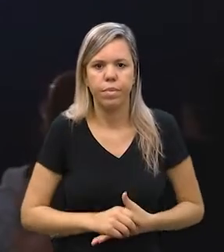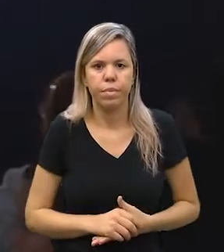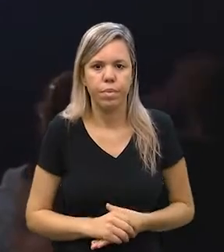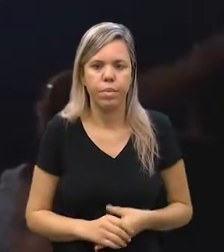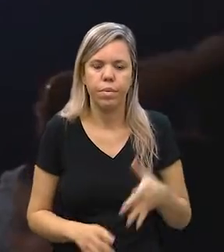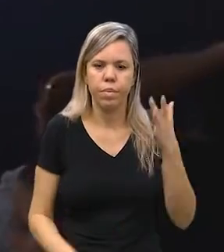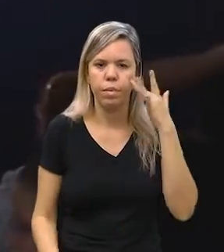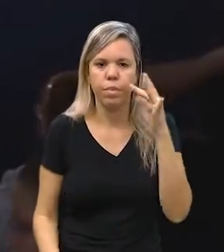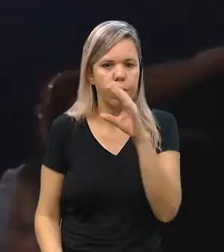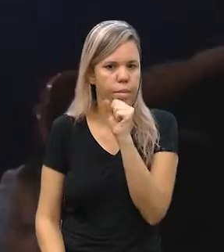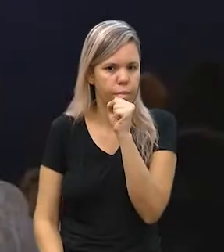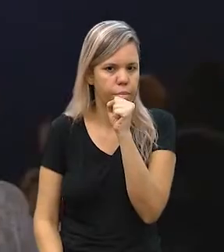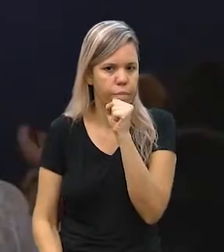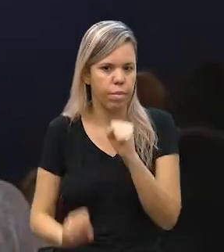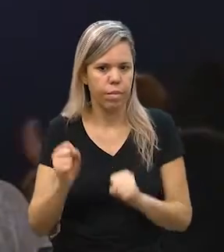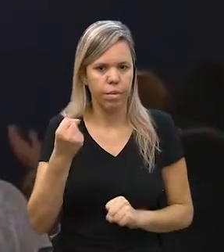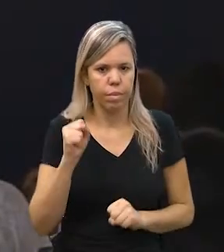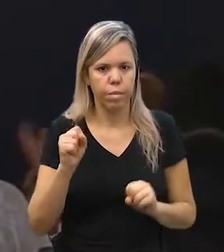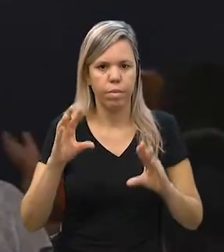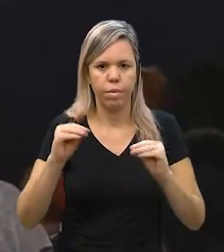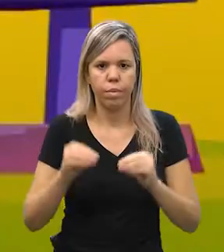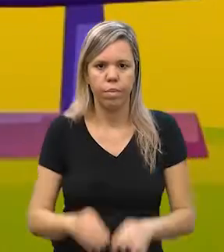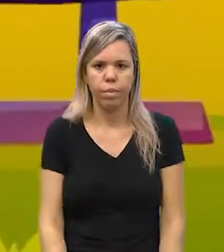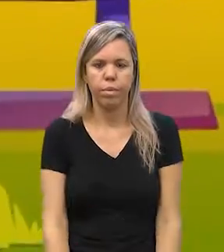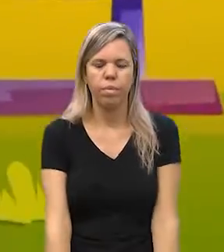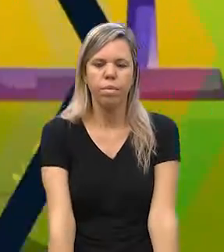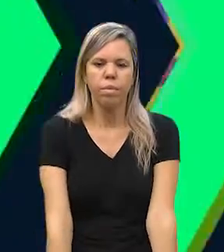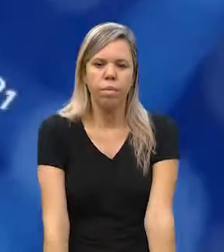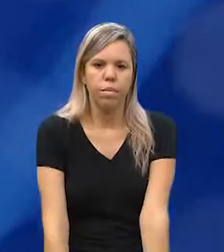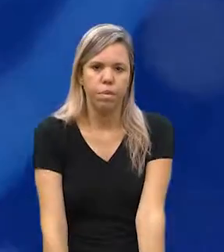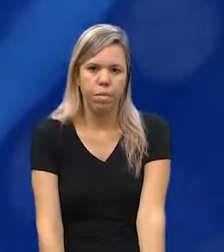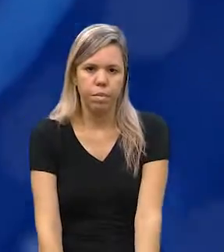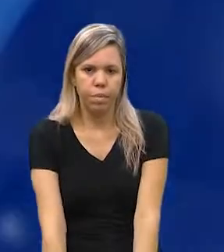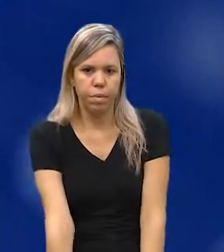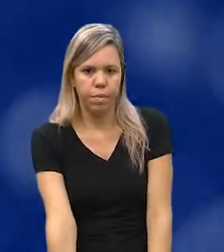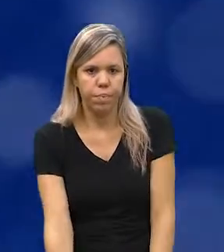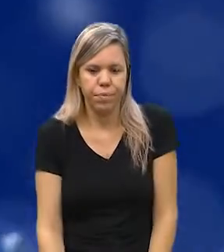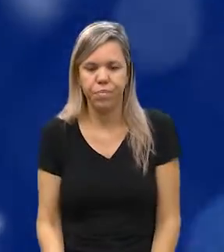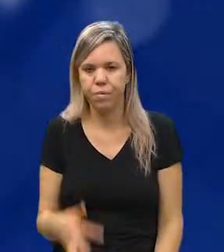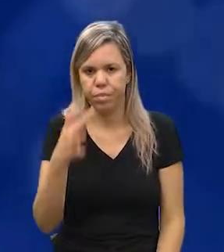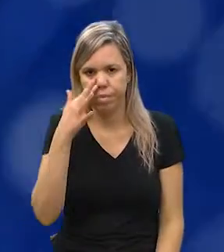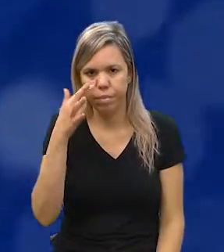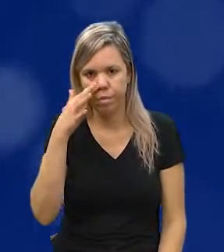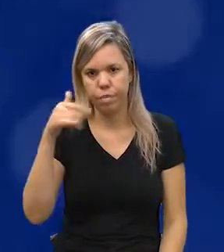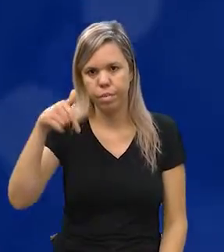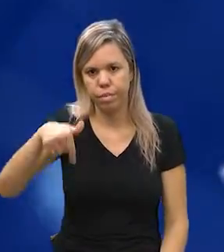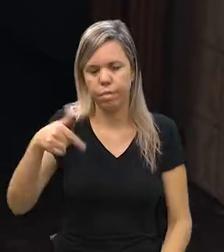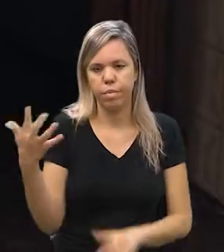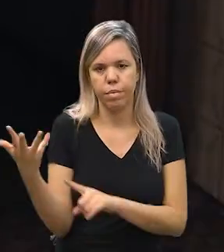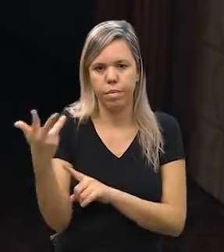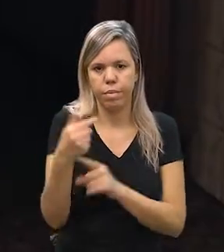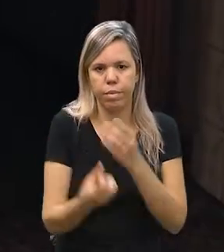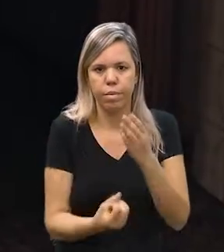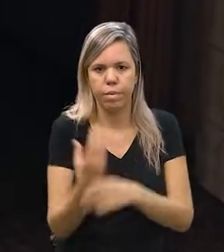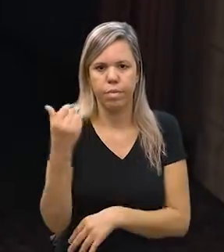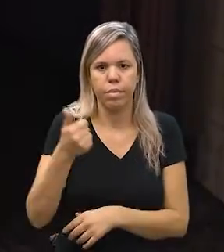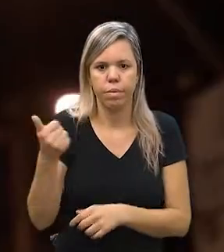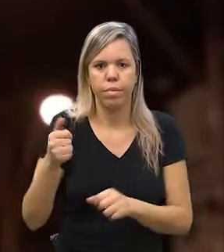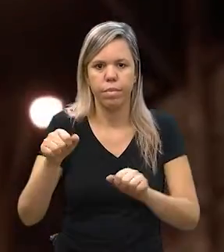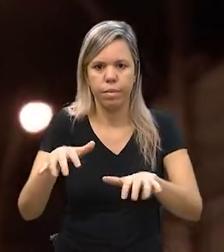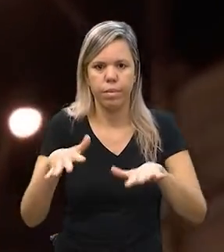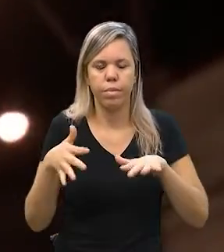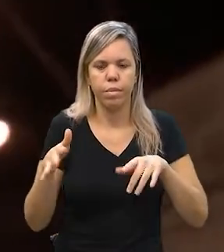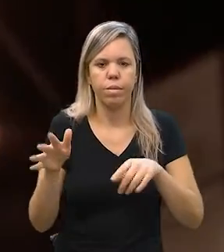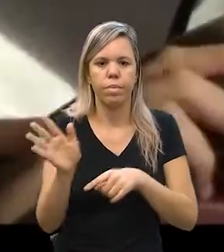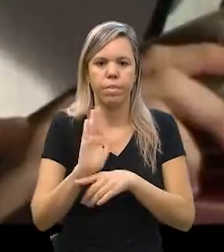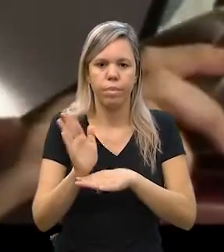e amanhã, no sábado, às 8 horas da noite. Para quem é fã da sétima arte, já está rolando o primeiro Festival de